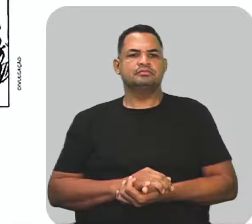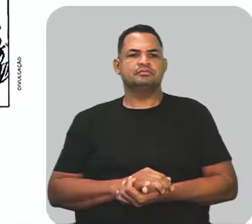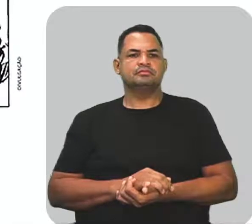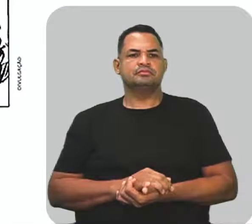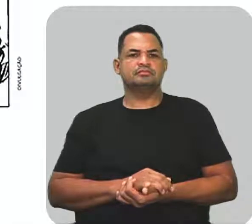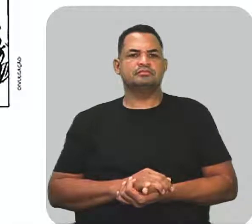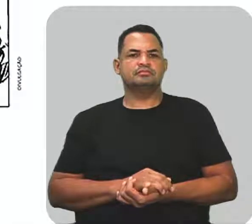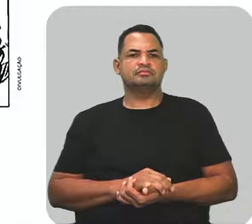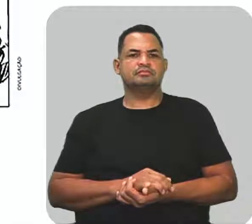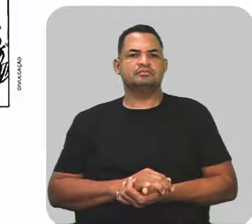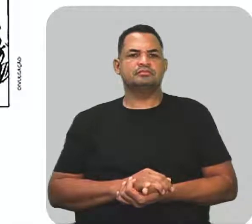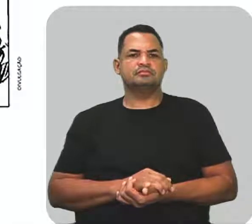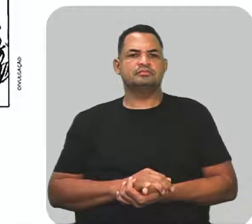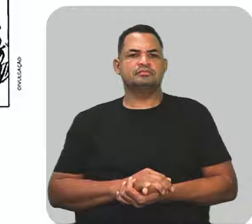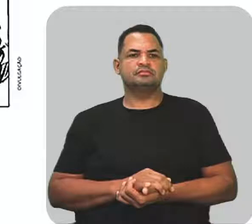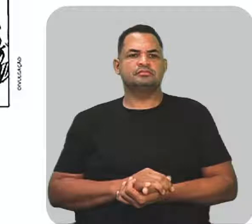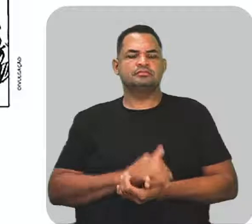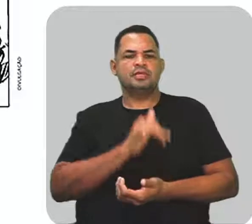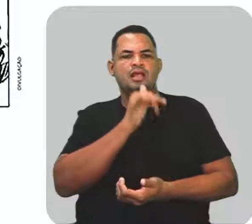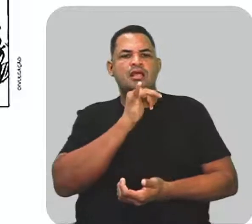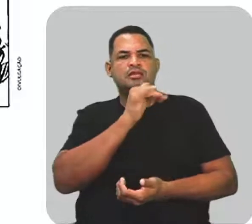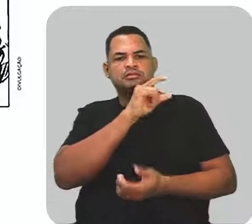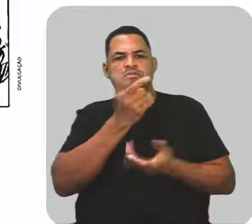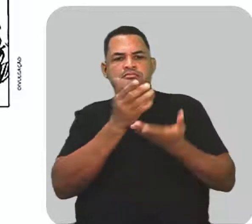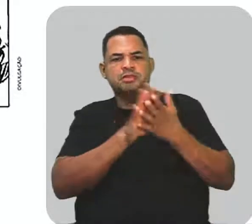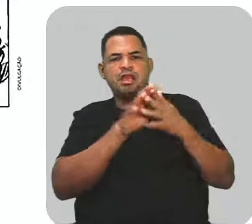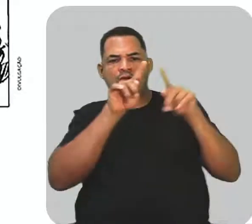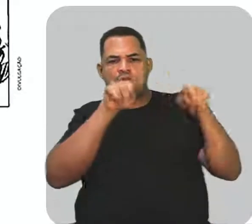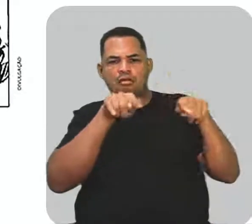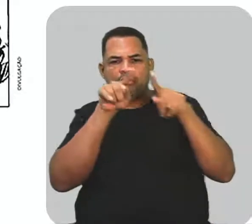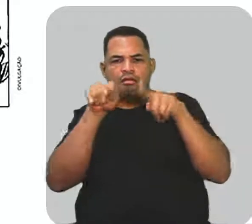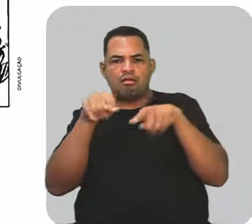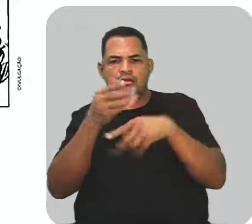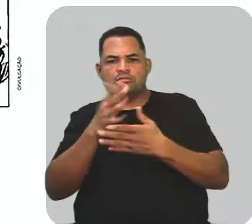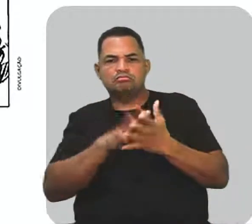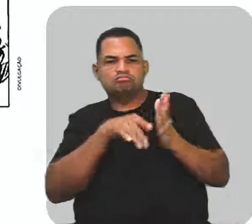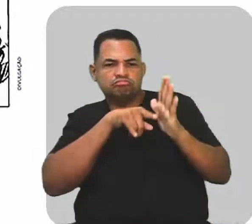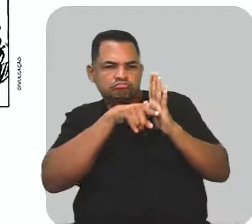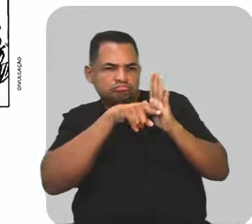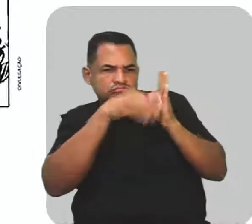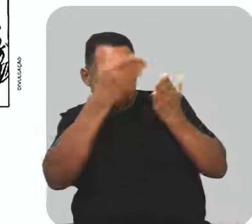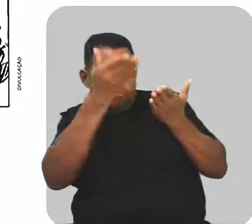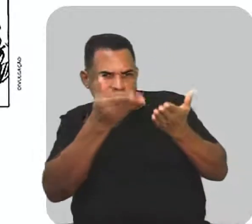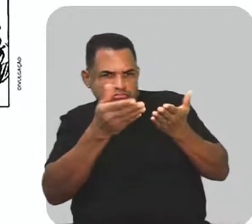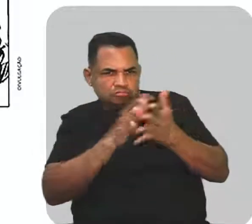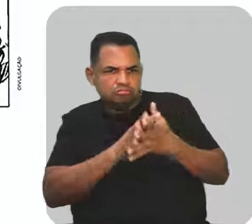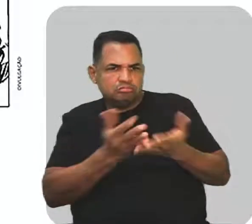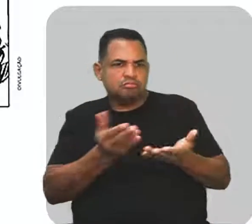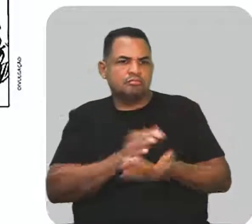Chegamos aqui aos exemplos. Então, a gente tem uma tirinha. Vamos lá, vamos analisar juntos. Primeiro quadrinho,